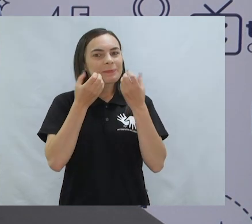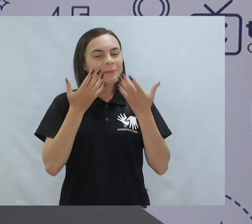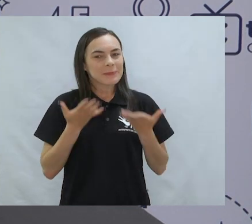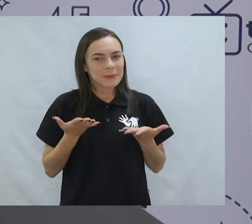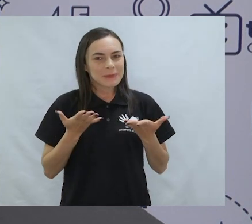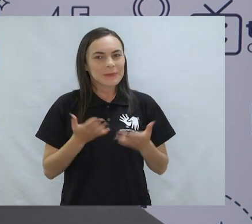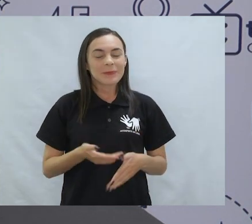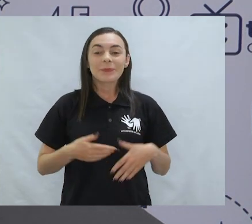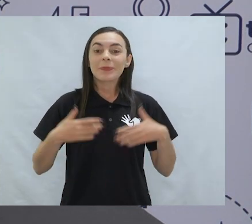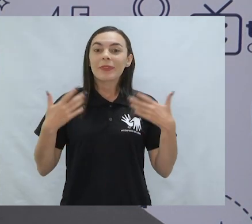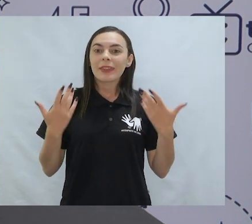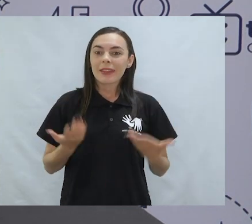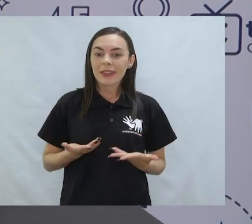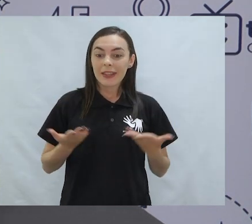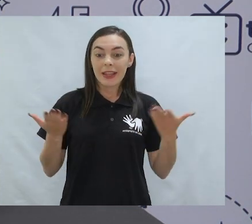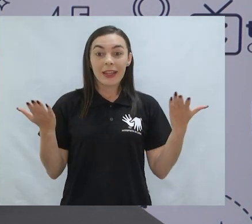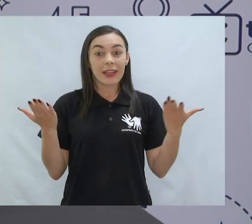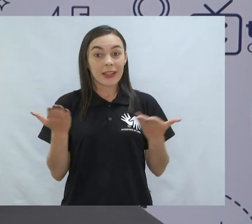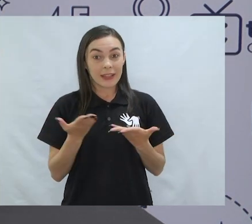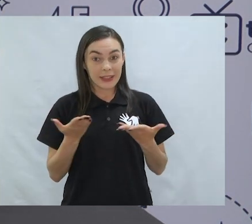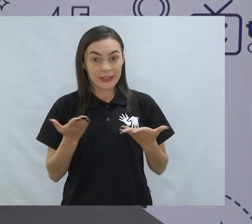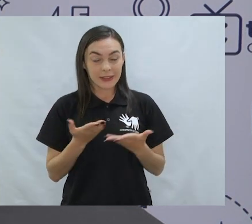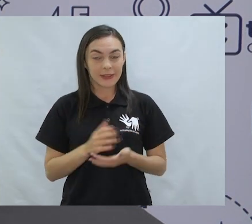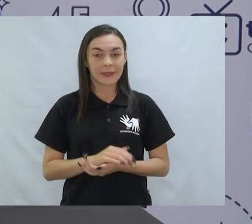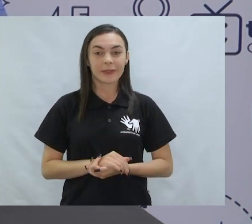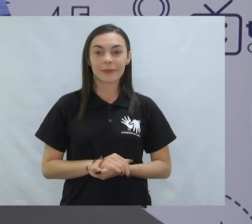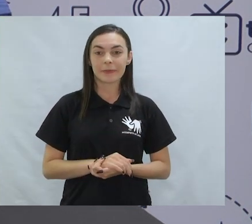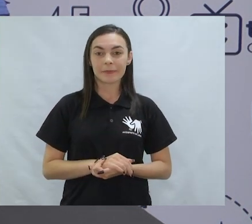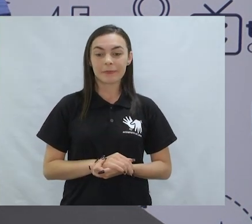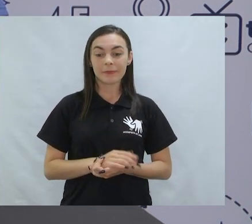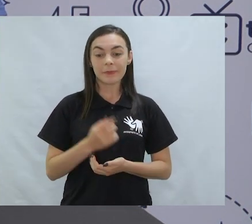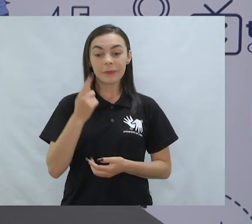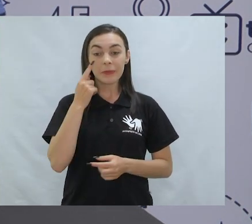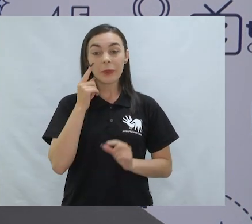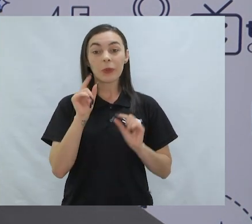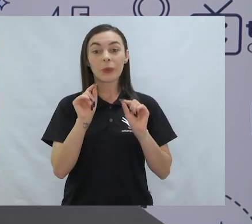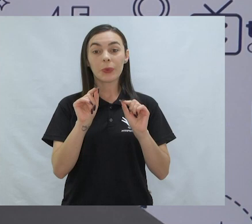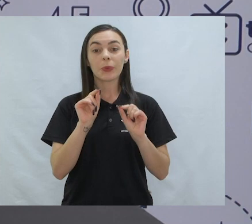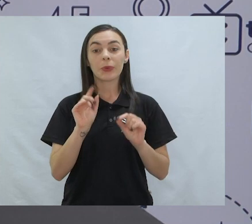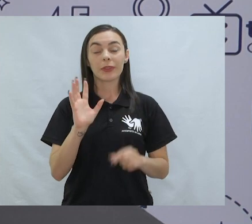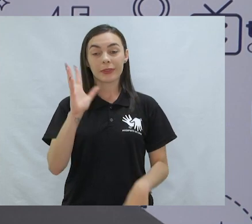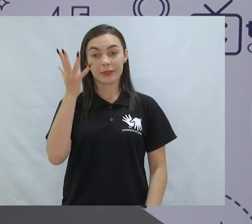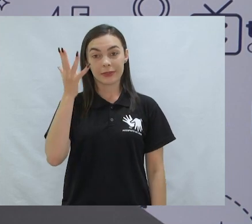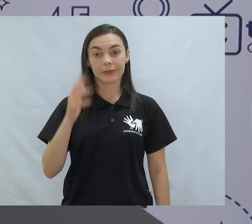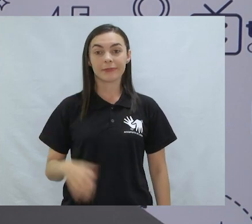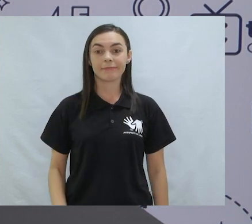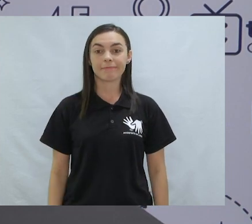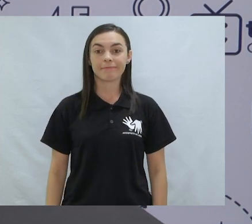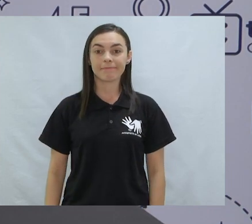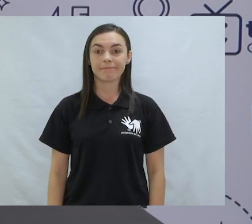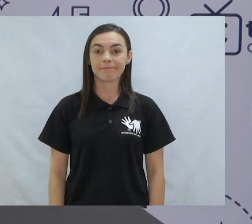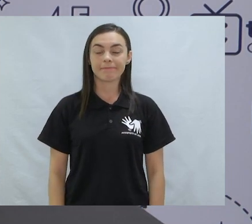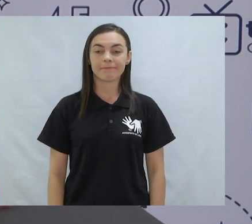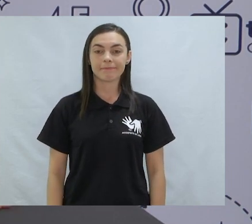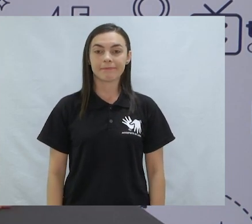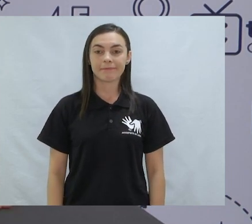Muito bem. Então agora, vejam só. Vejam só o que vai acontecer.